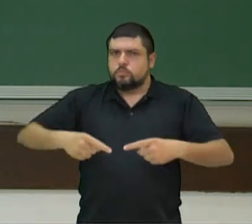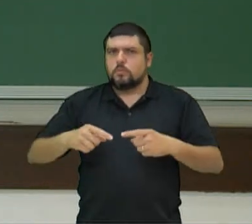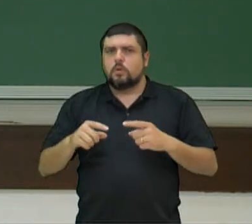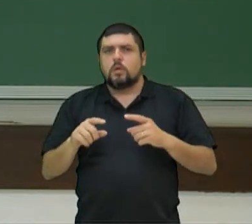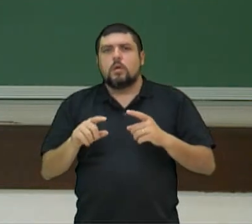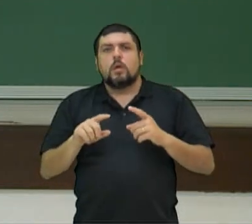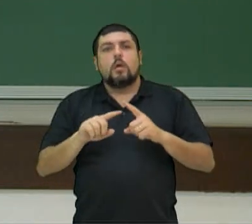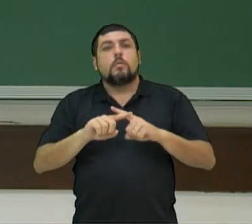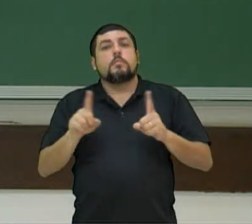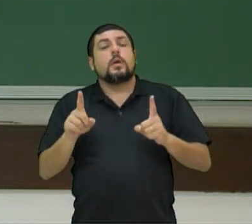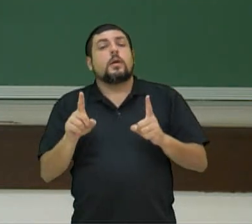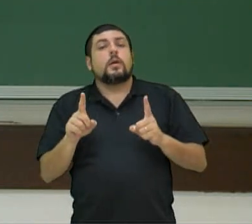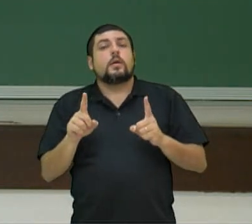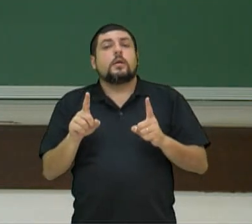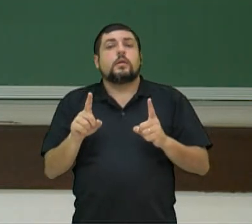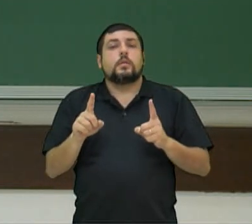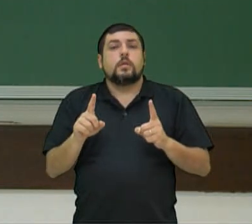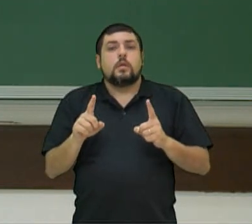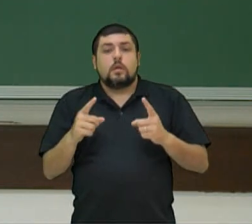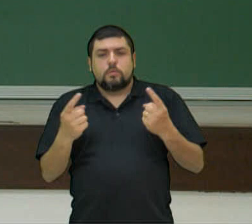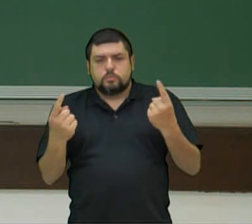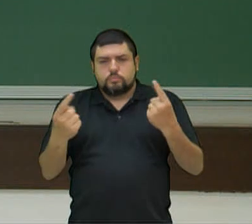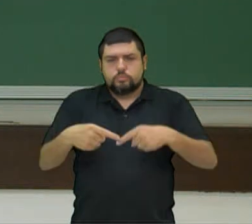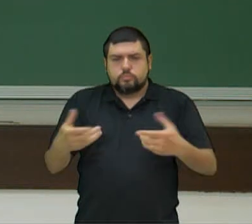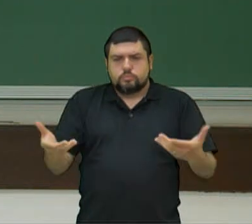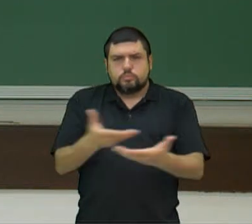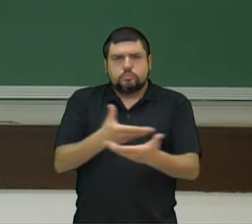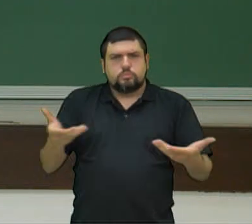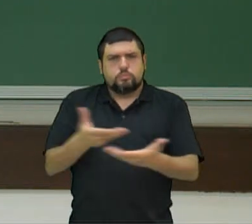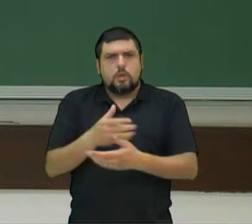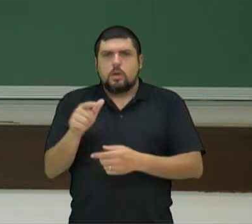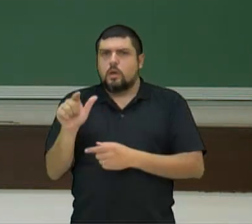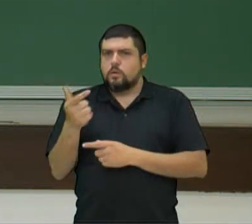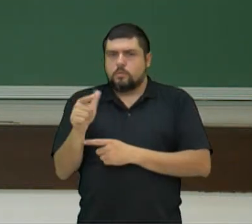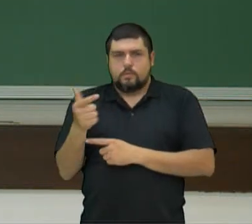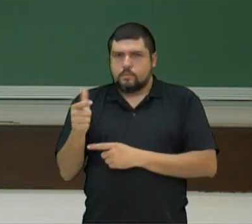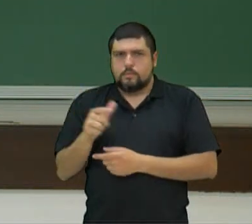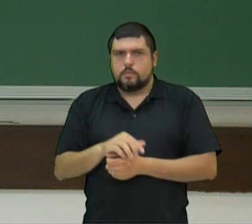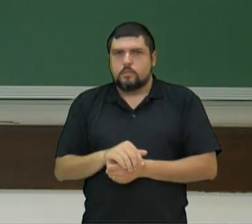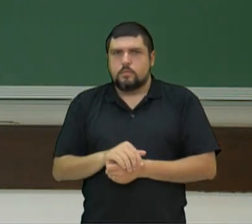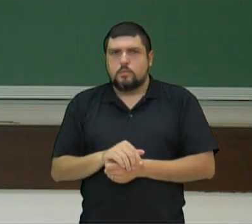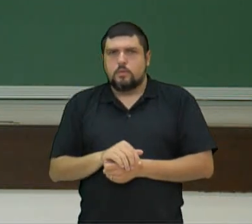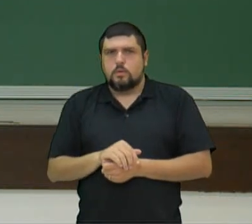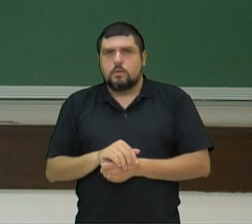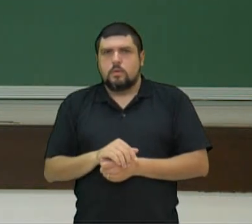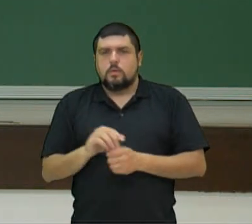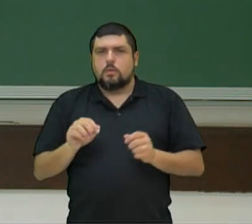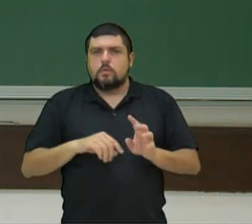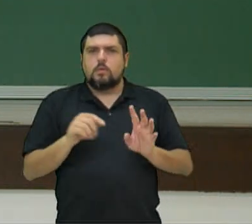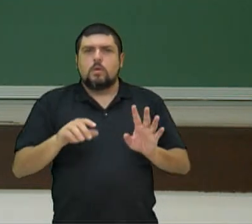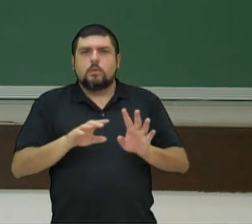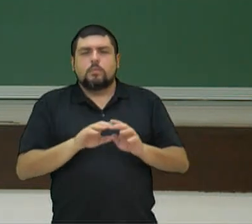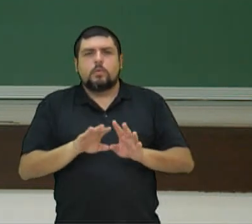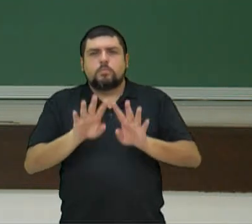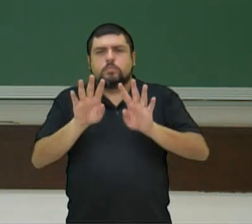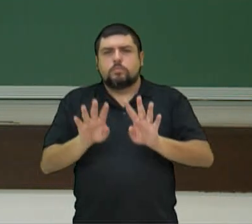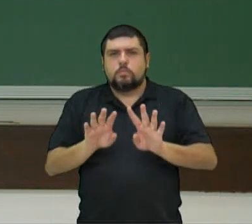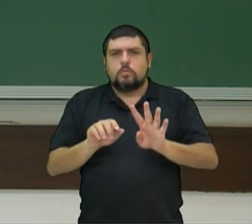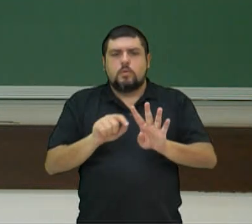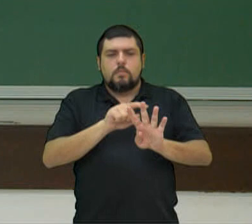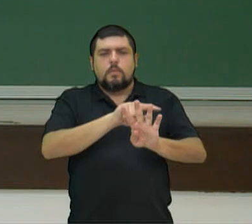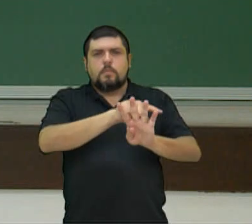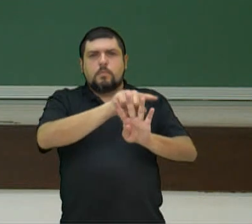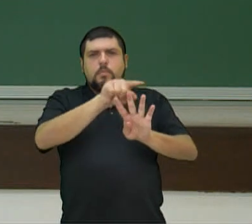não há aquela interação entre os competidores. Cada competidor faz a sua demonstração, faz a